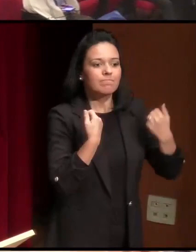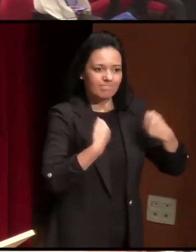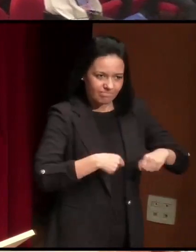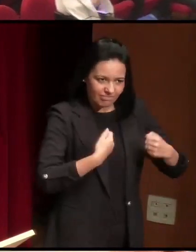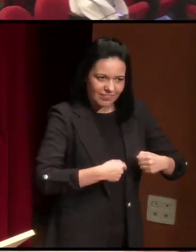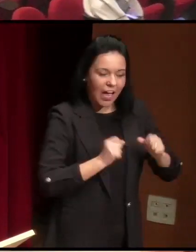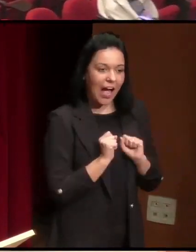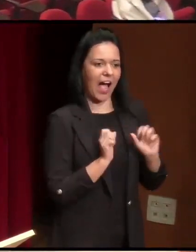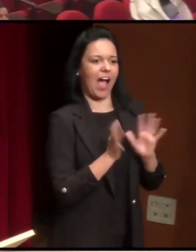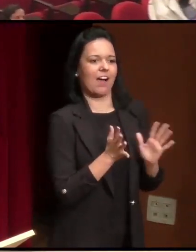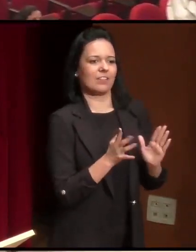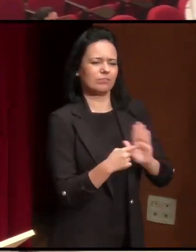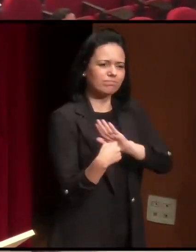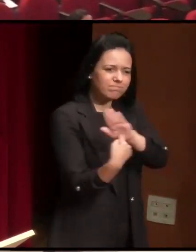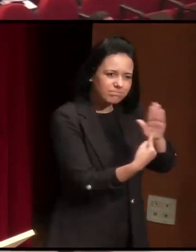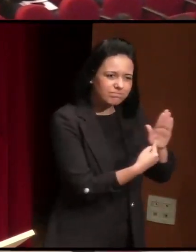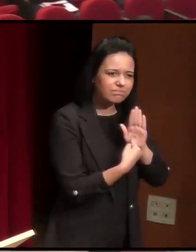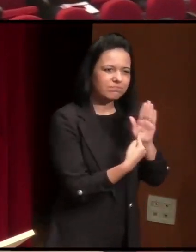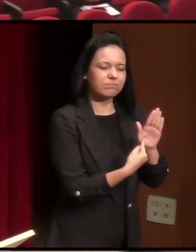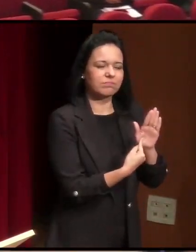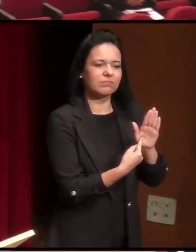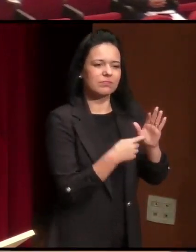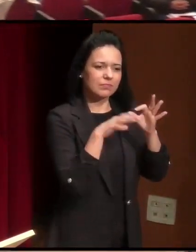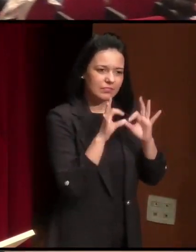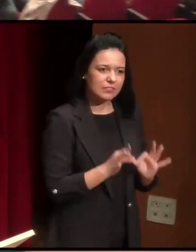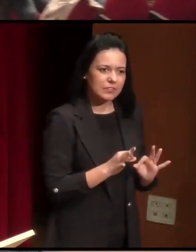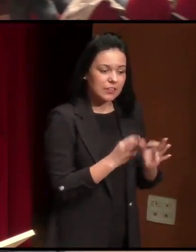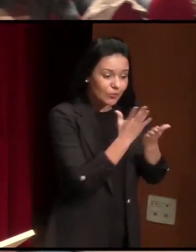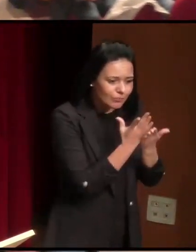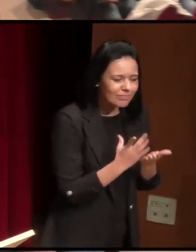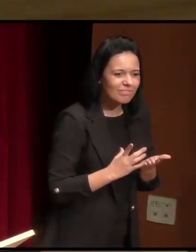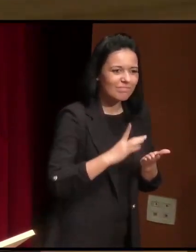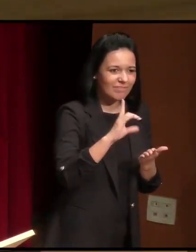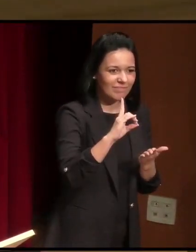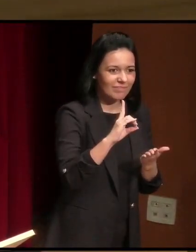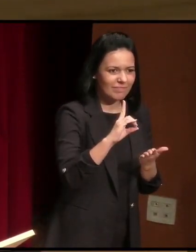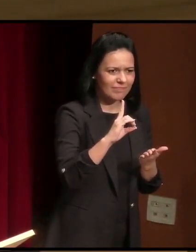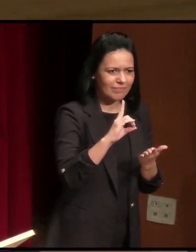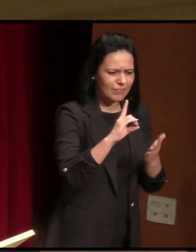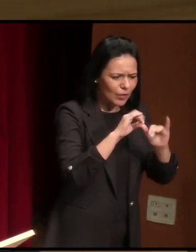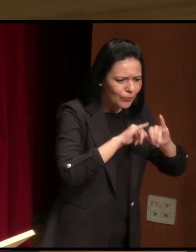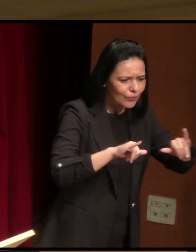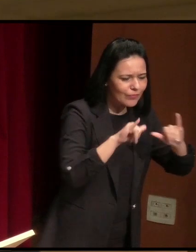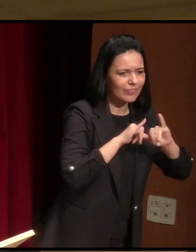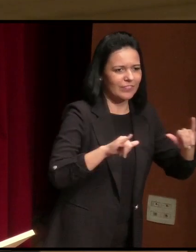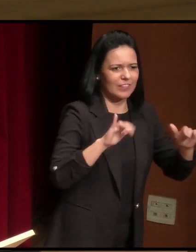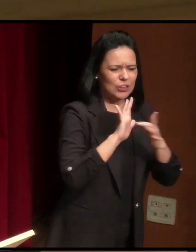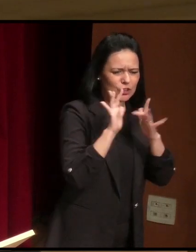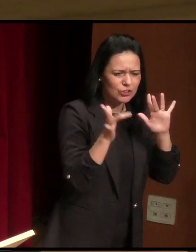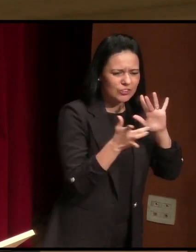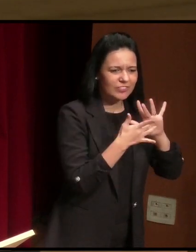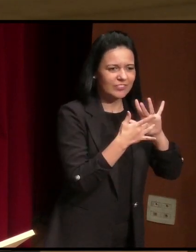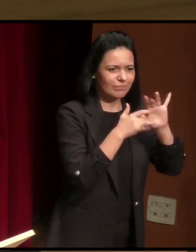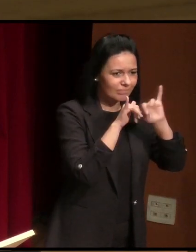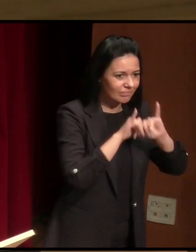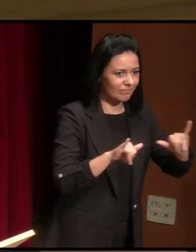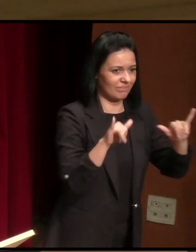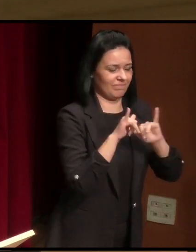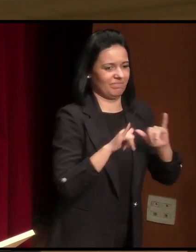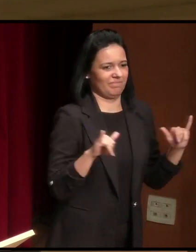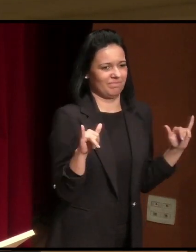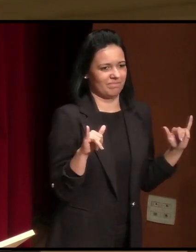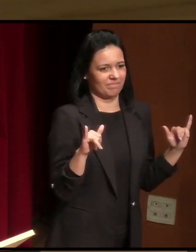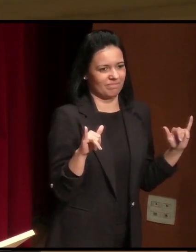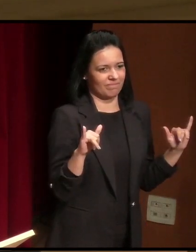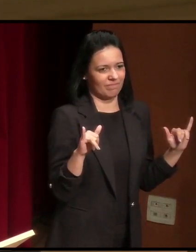tenho o objetivo de levar a palavra de Deus, de cumprir o ID de Cristo, ele não